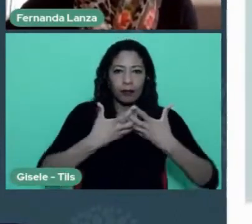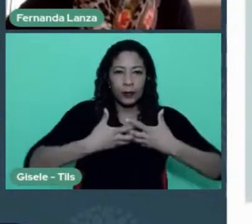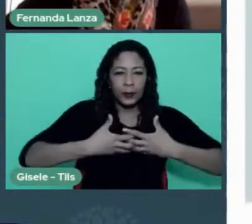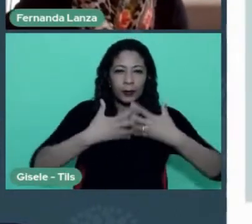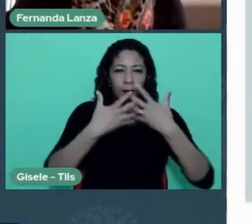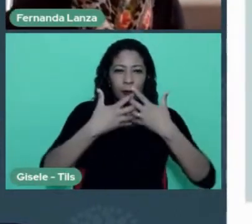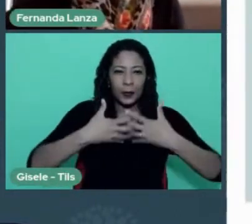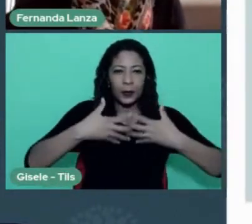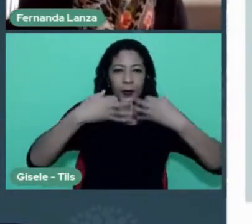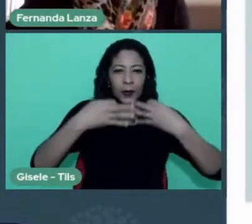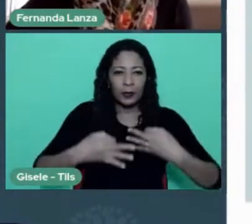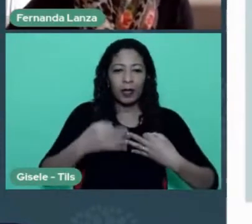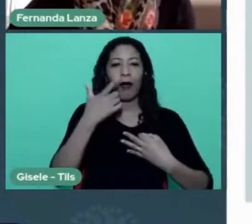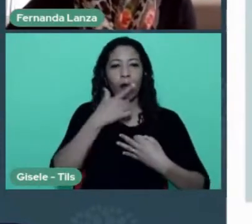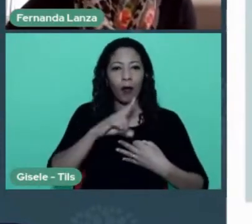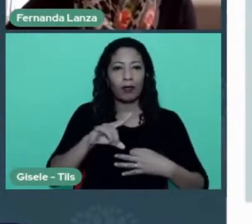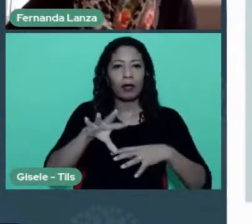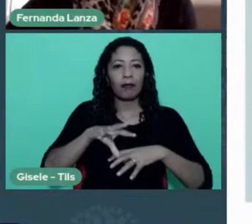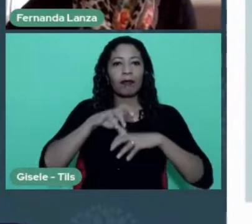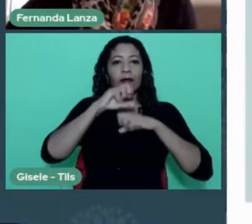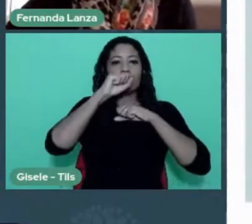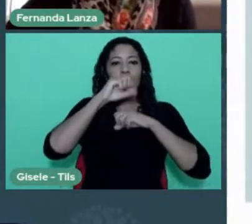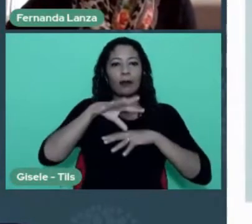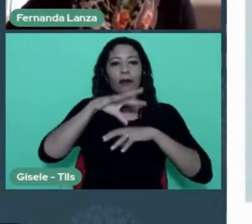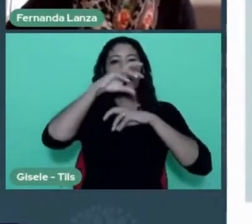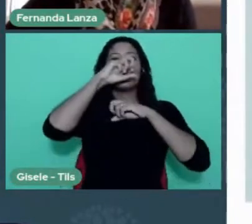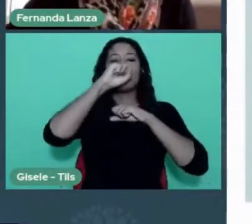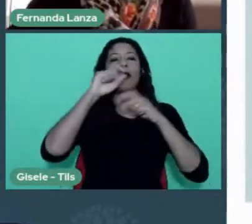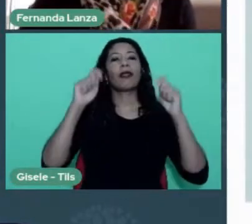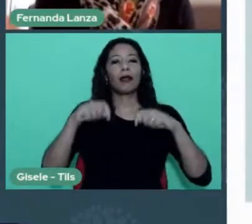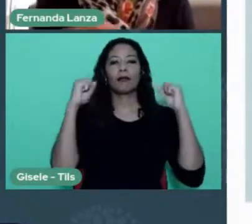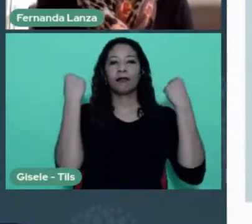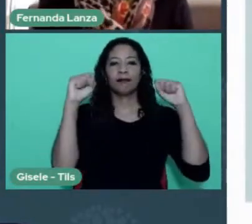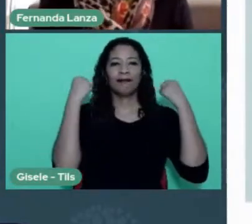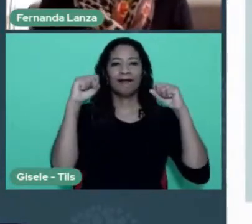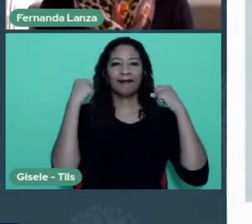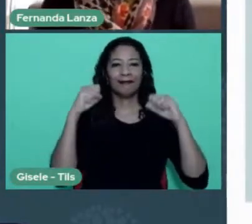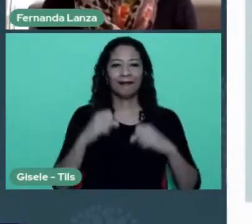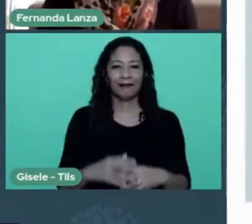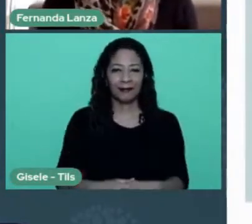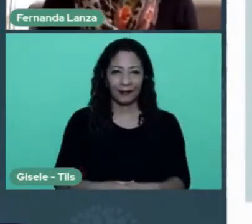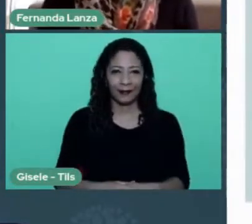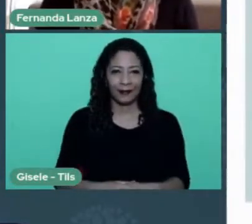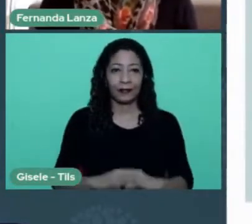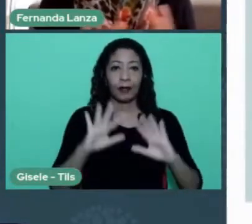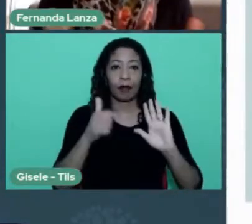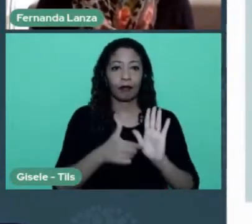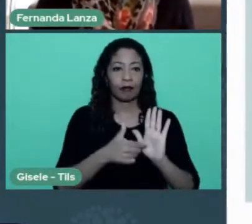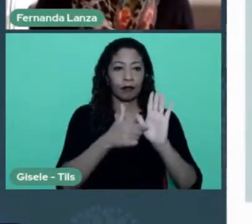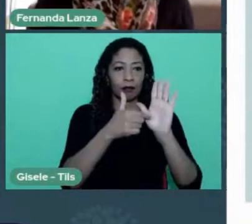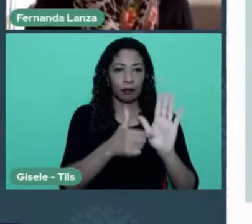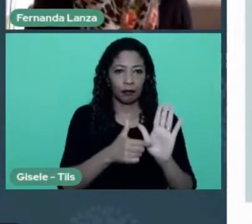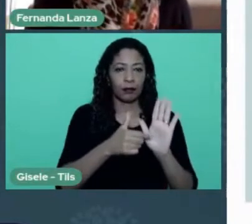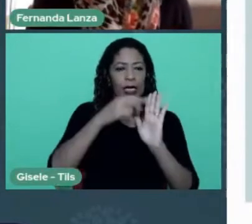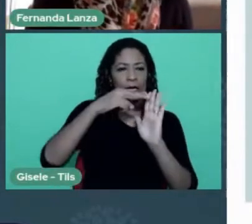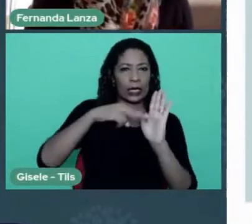para fazer a atividade física. Então, agora, trazendo um pouco mais de informação da literatura científica, eu sei que